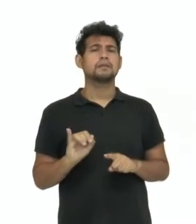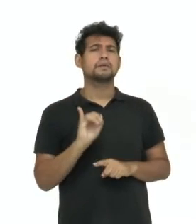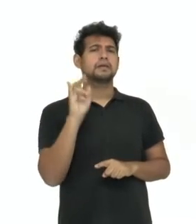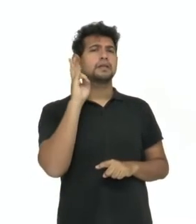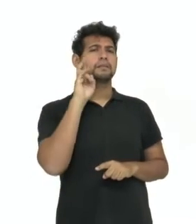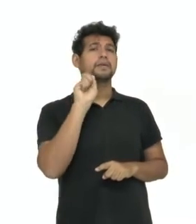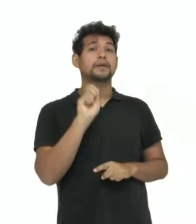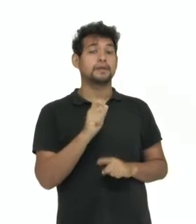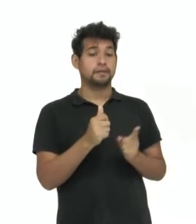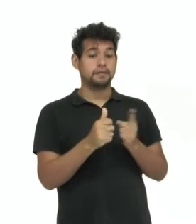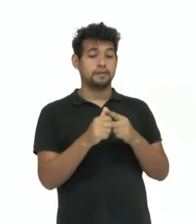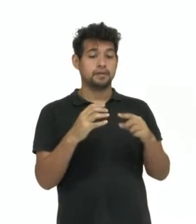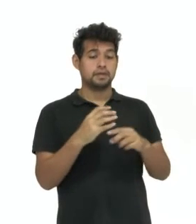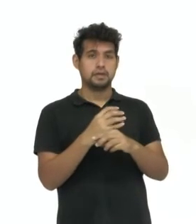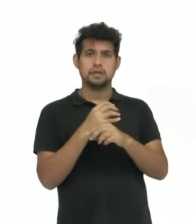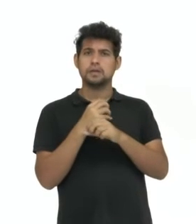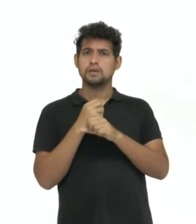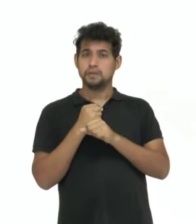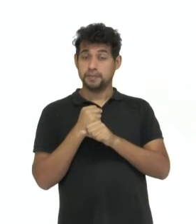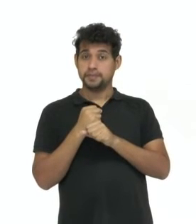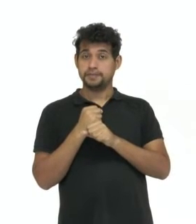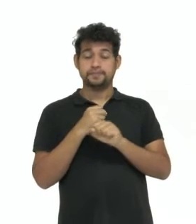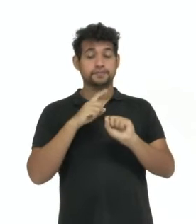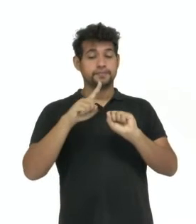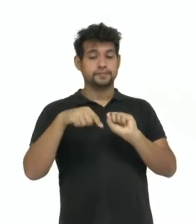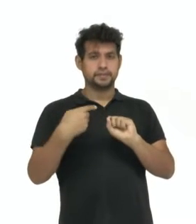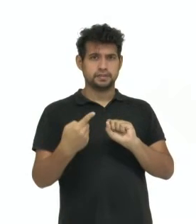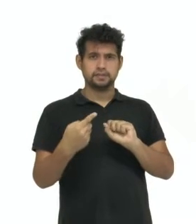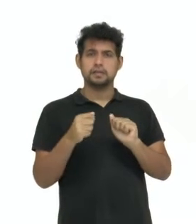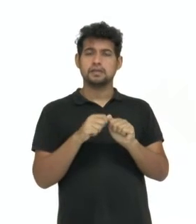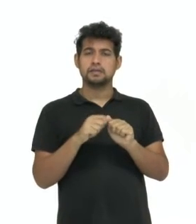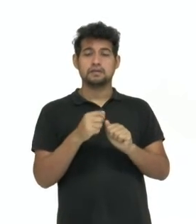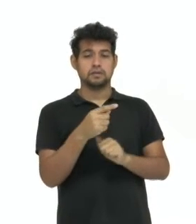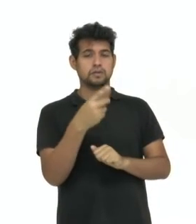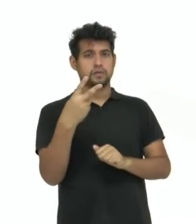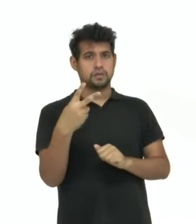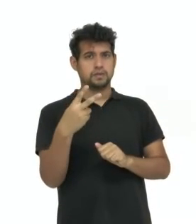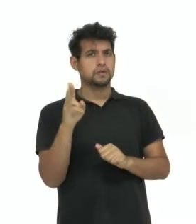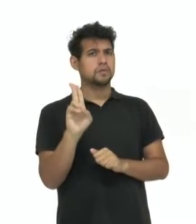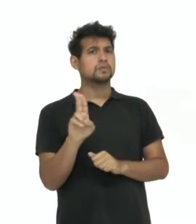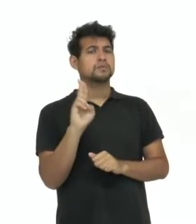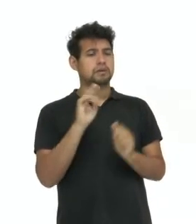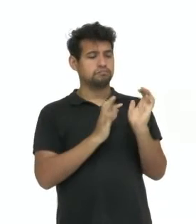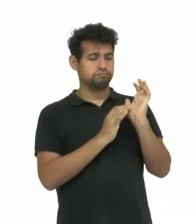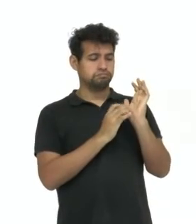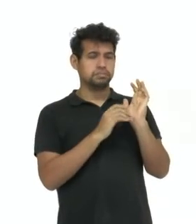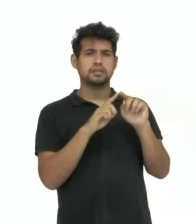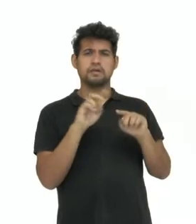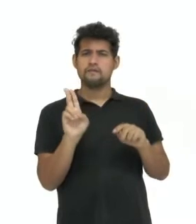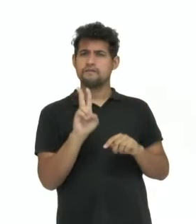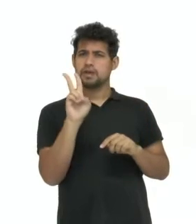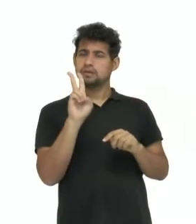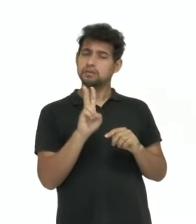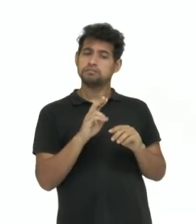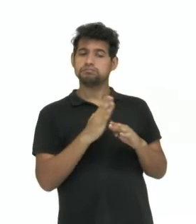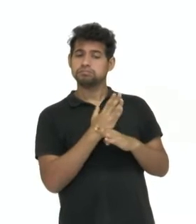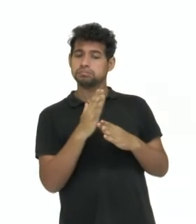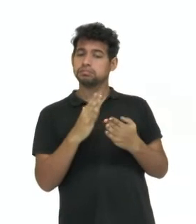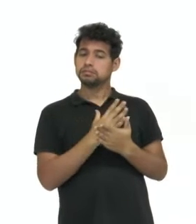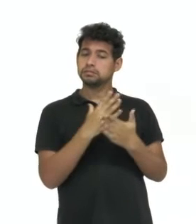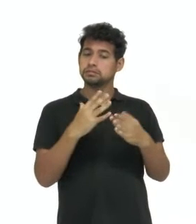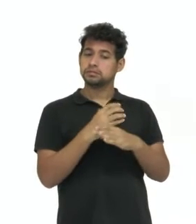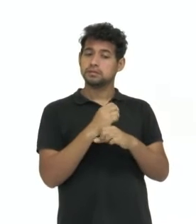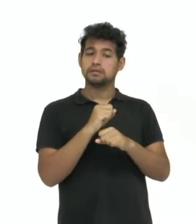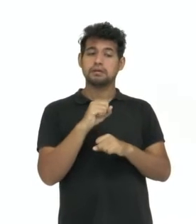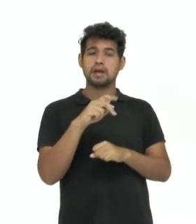de primeiro fazer a soma que está nos parênteses, depois eleva a 12, utiliza a calculadora aí, tem o valor quebrado, multiplica pelo